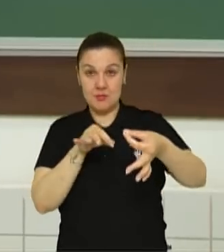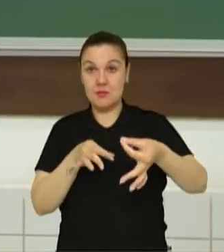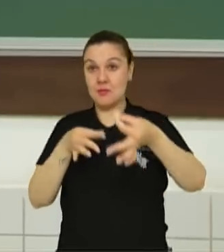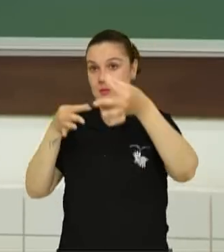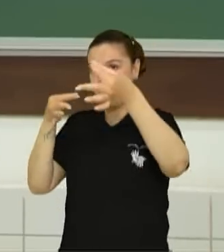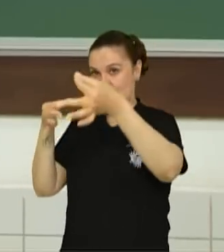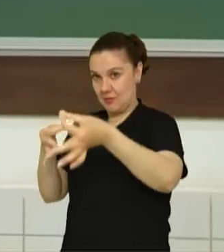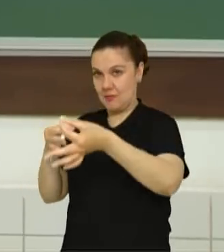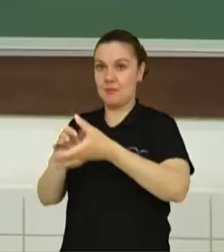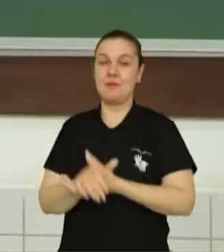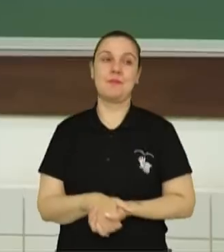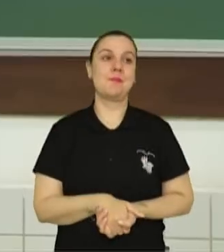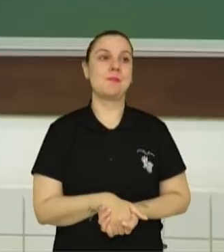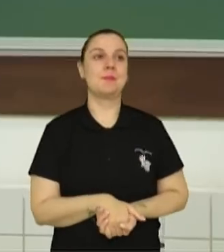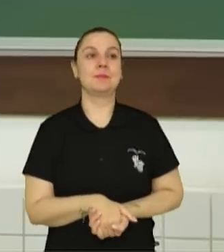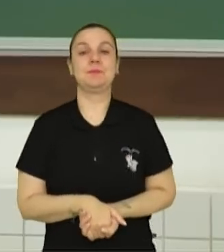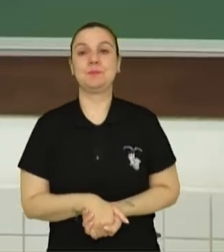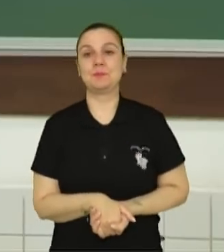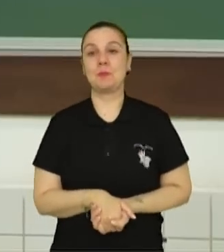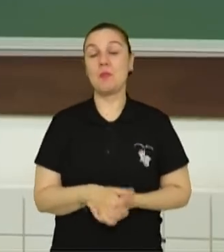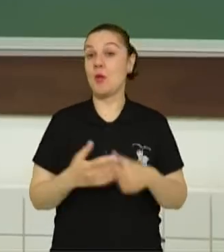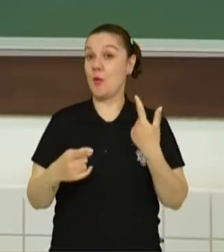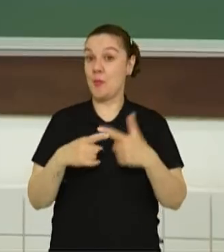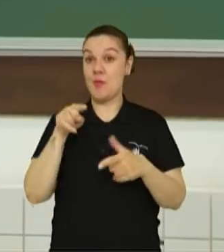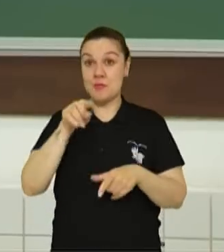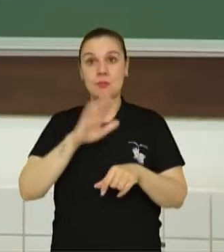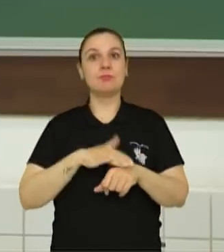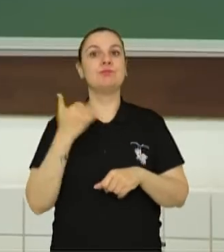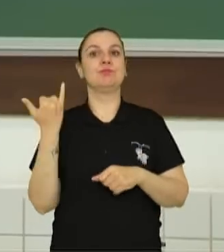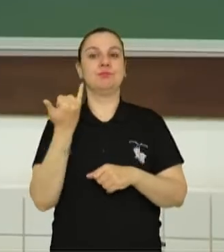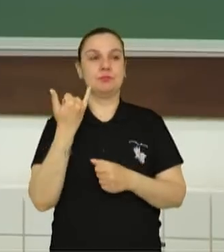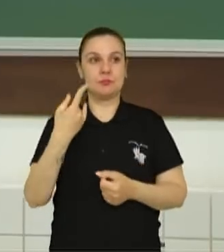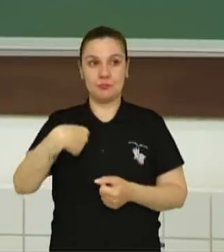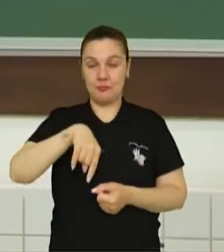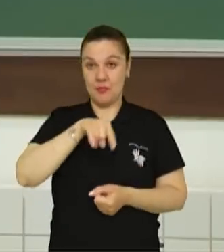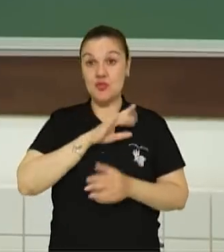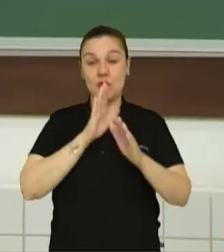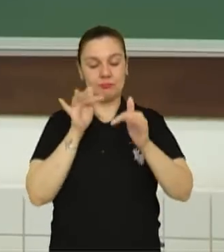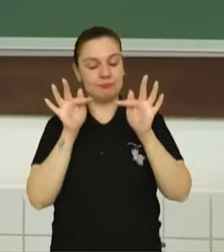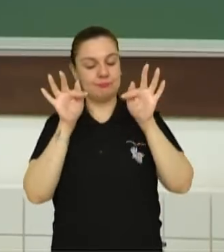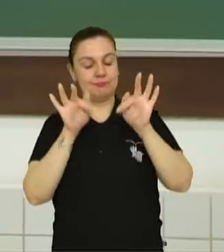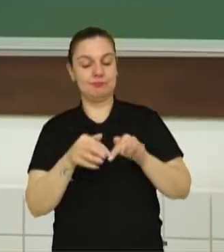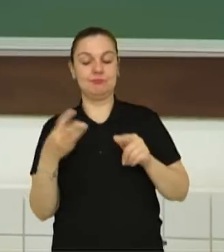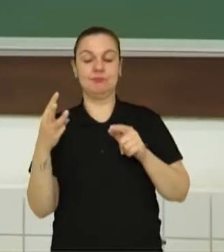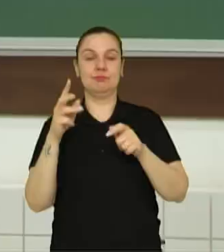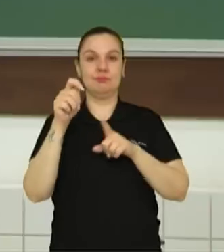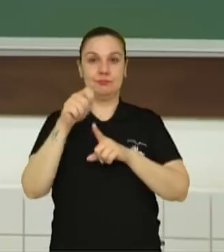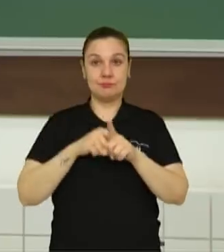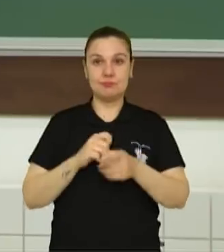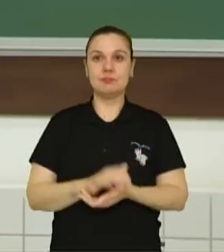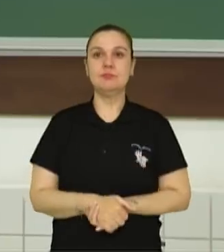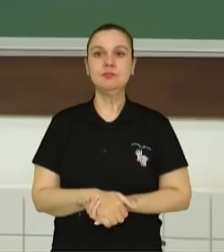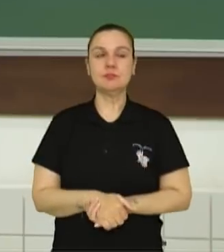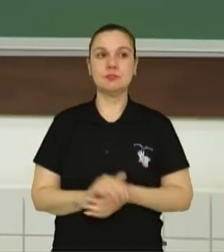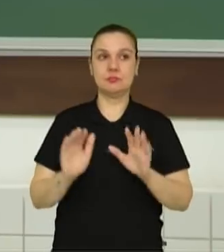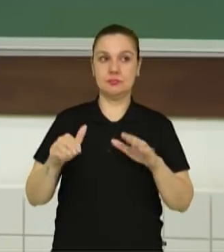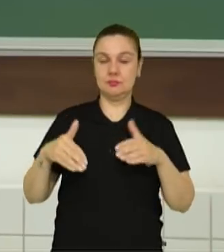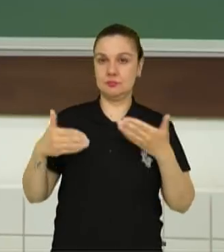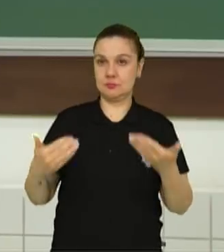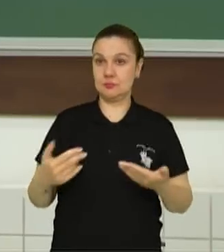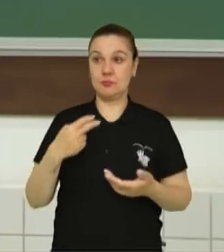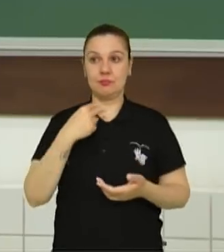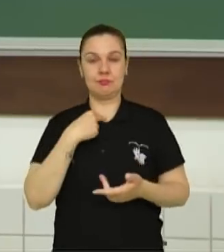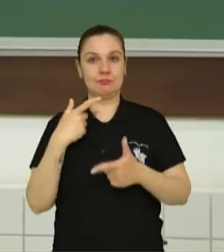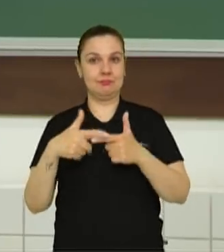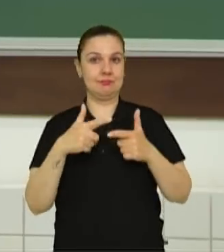E também lembre-se de devolver, tá? Porque isso é bem importante, nós já estamos no último trimestre letivo, né? Então não podemos dar